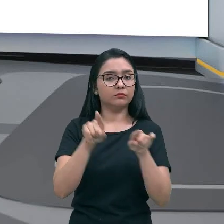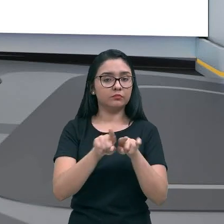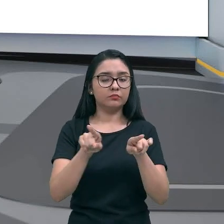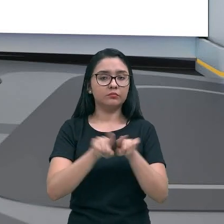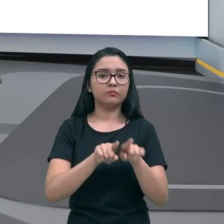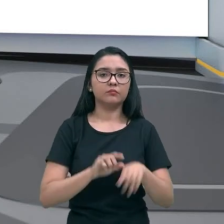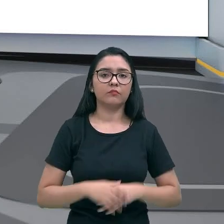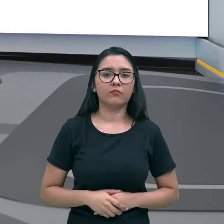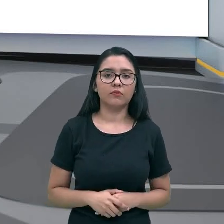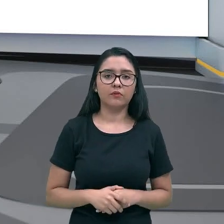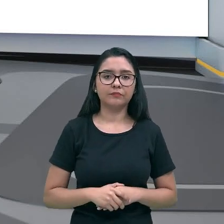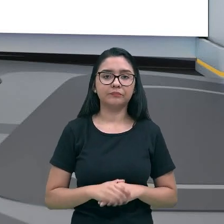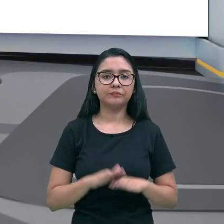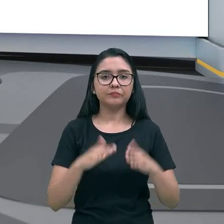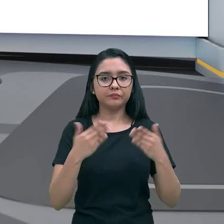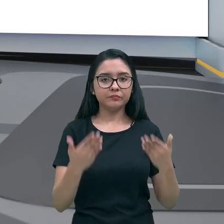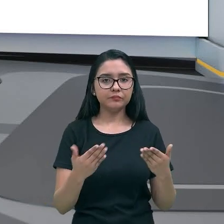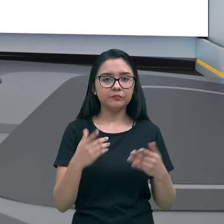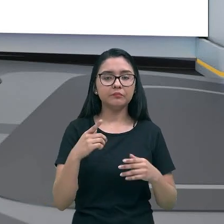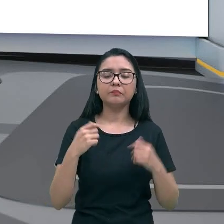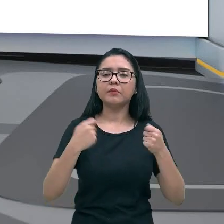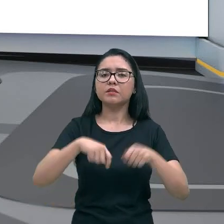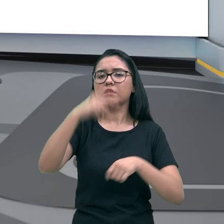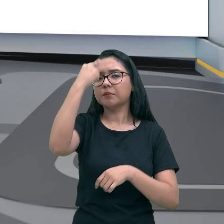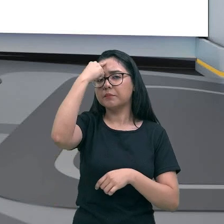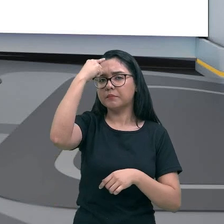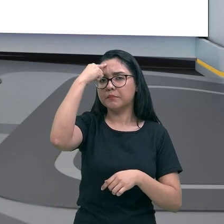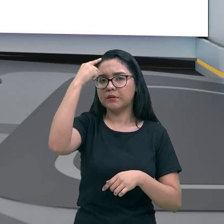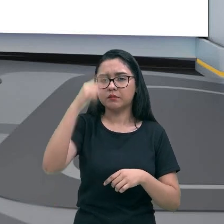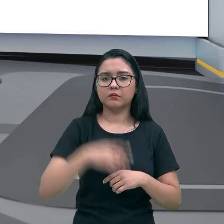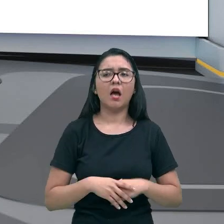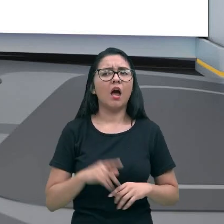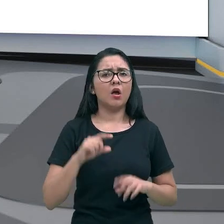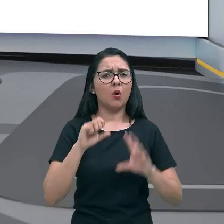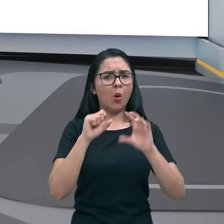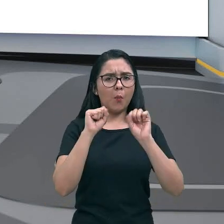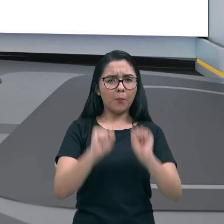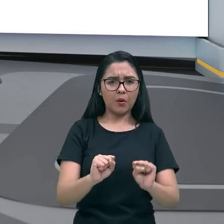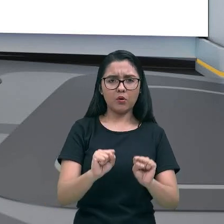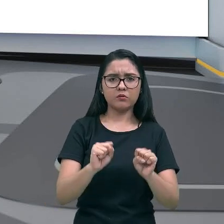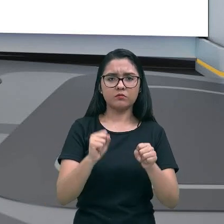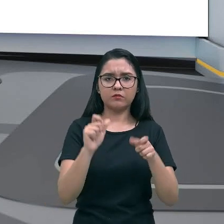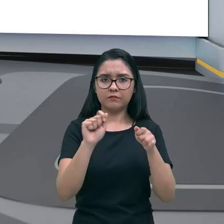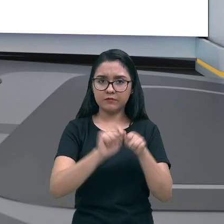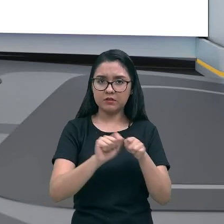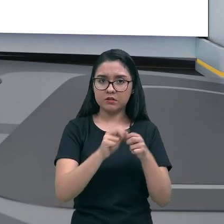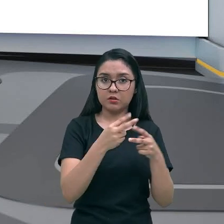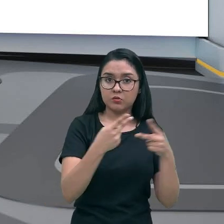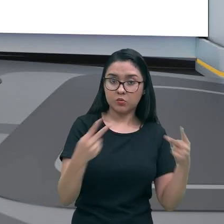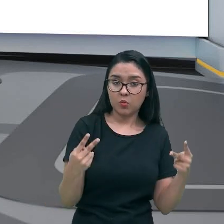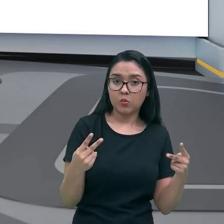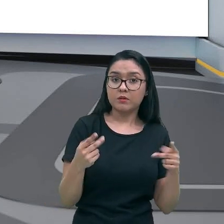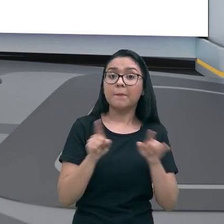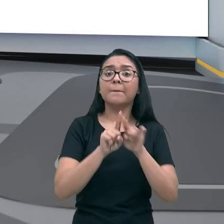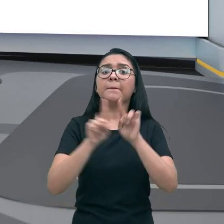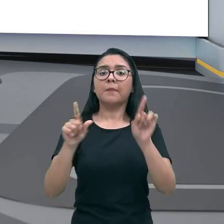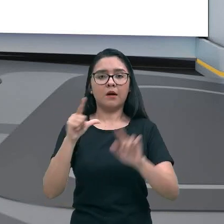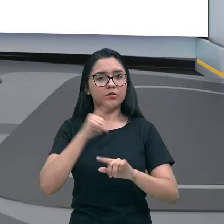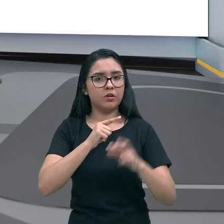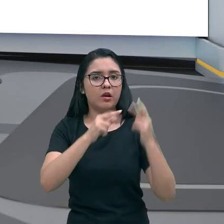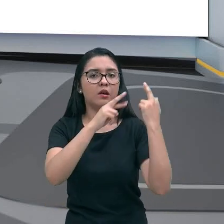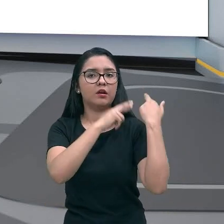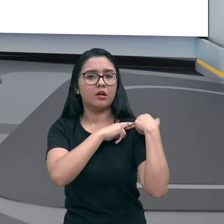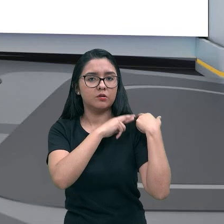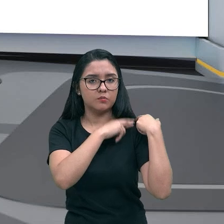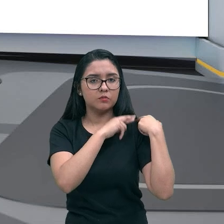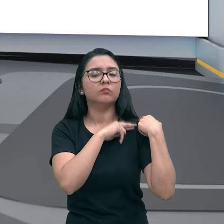Então, a gente sempre tem que ter em mente que se eu começo a poder fazer alguma coisa, eu também sou responsável por outras